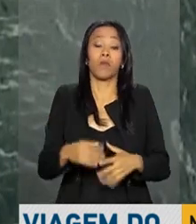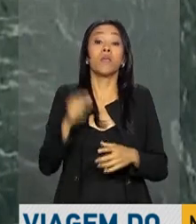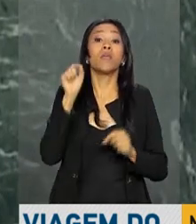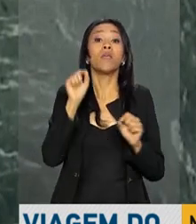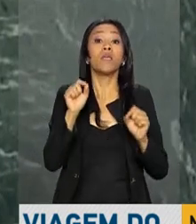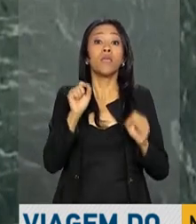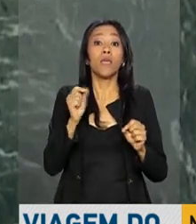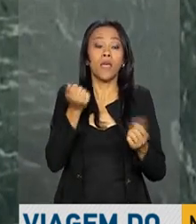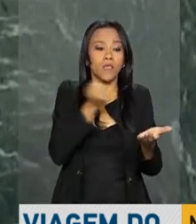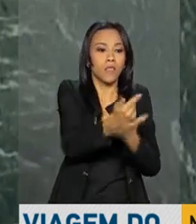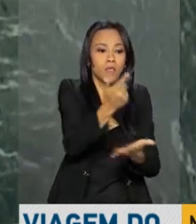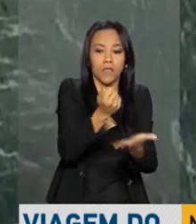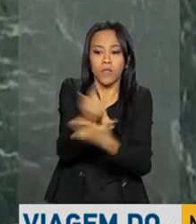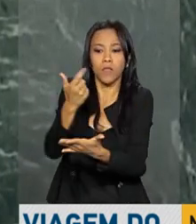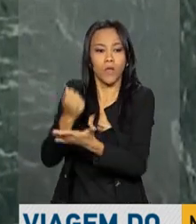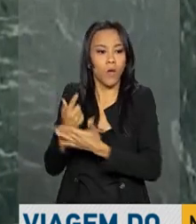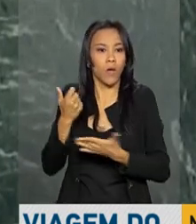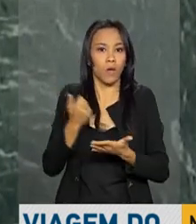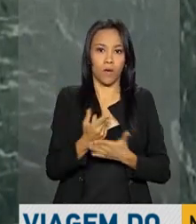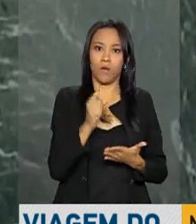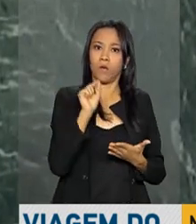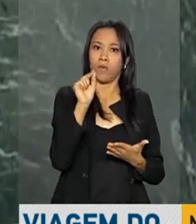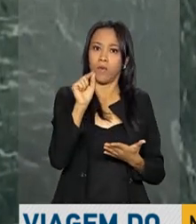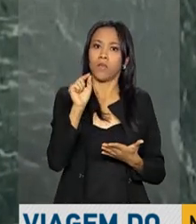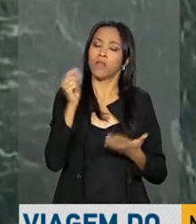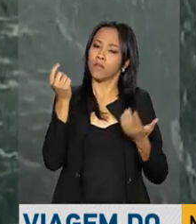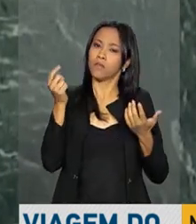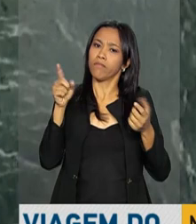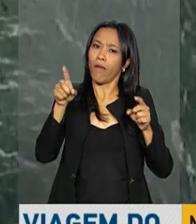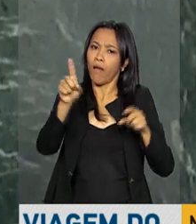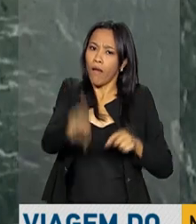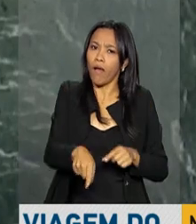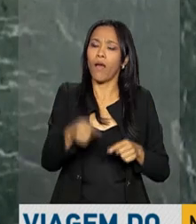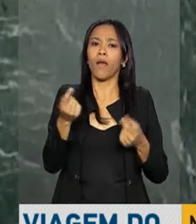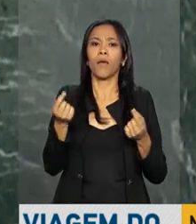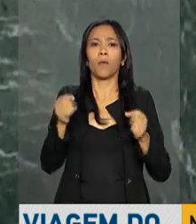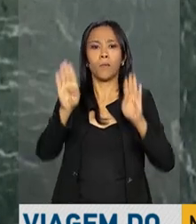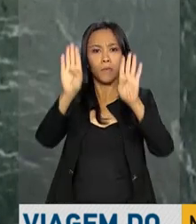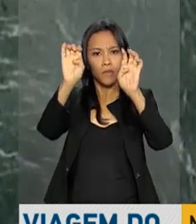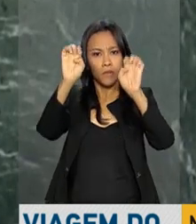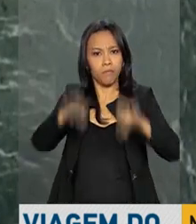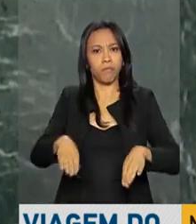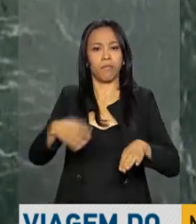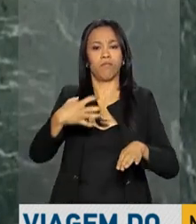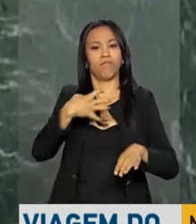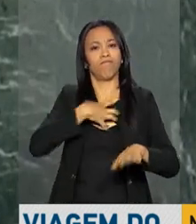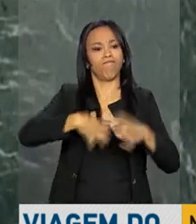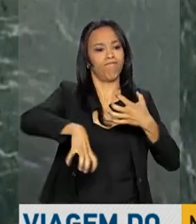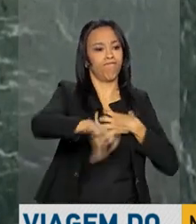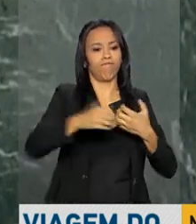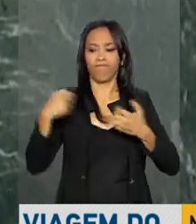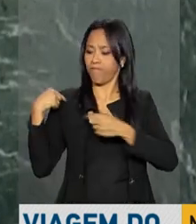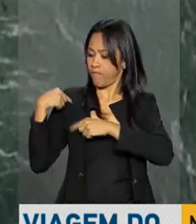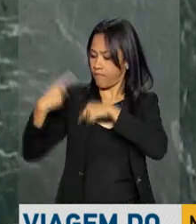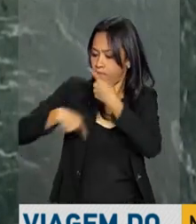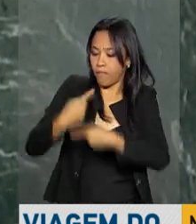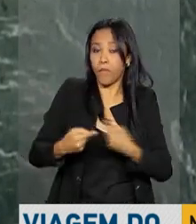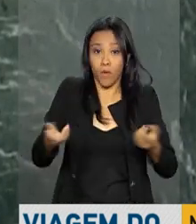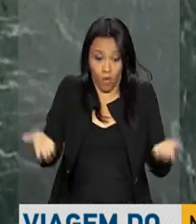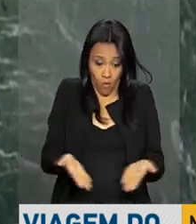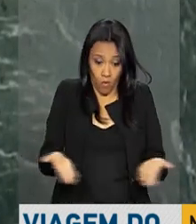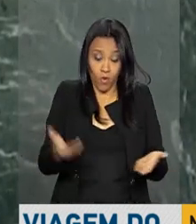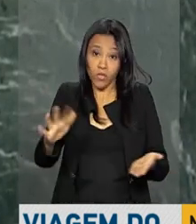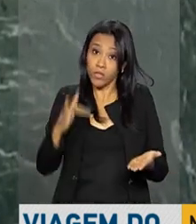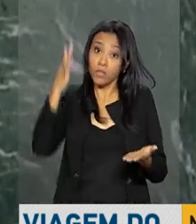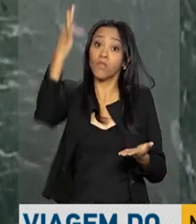produção e consumo sejam compatíveis com o bem-estar das gerações presentes